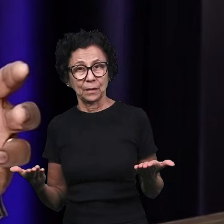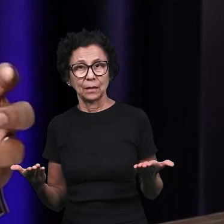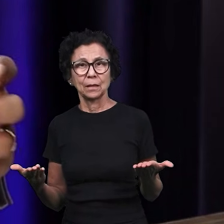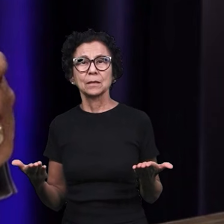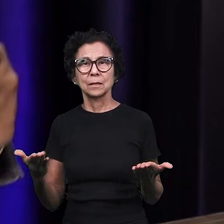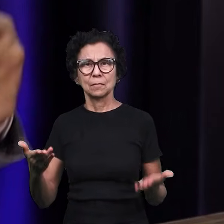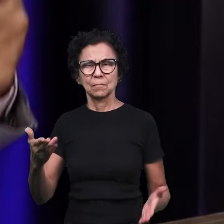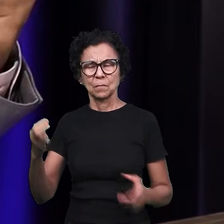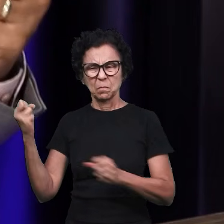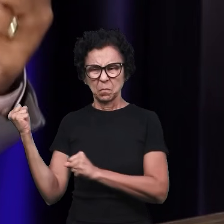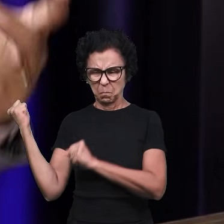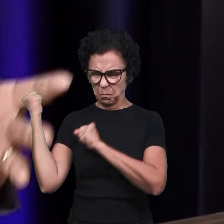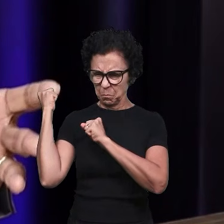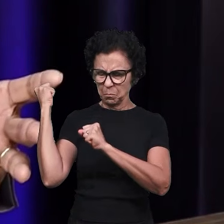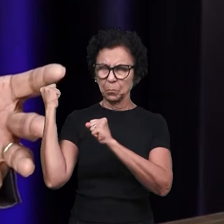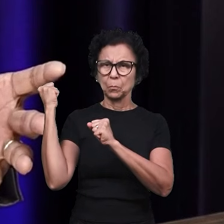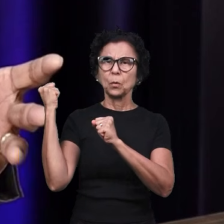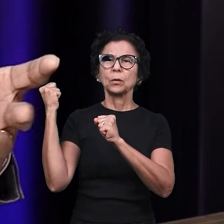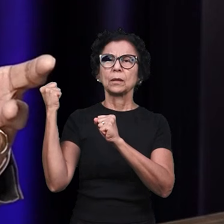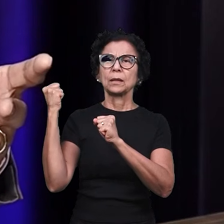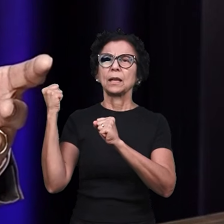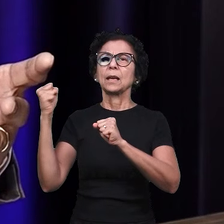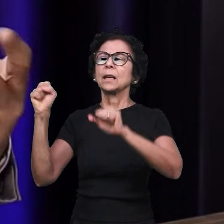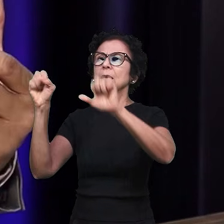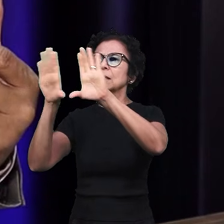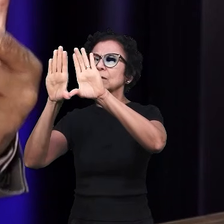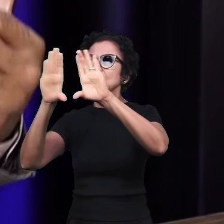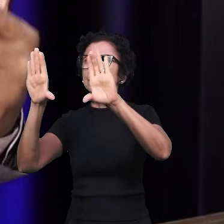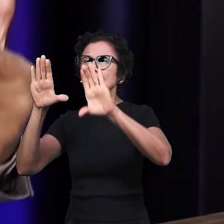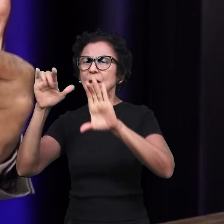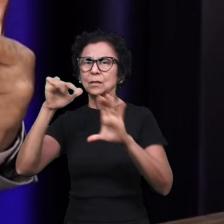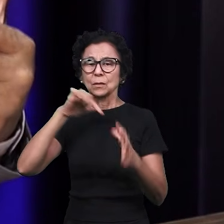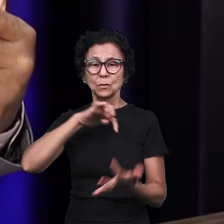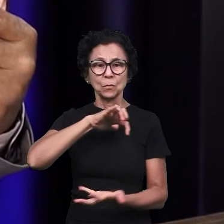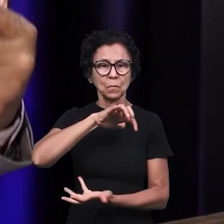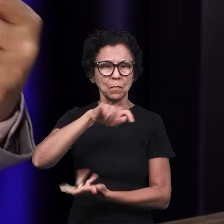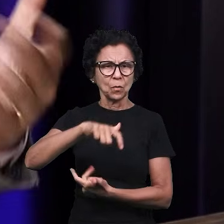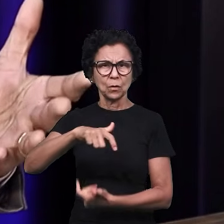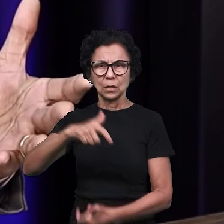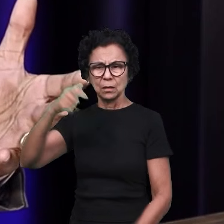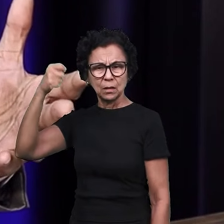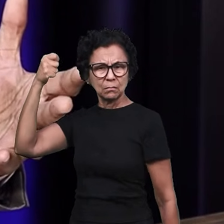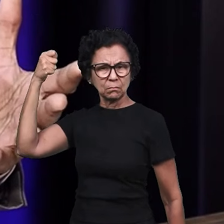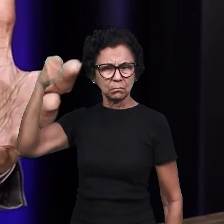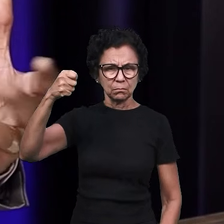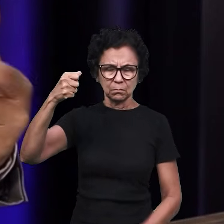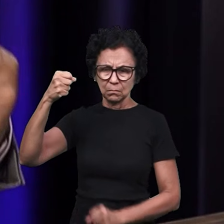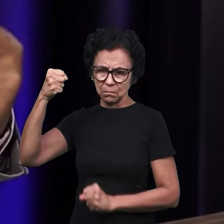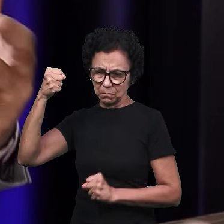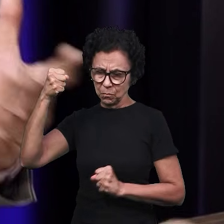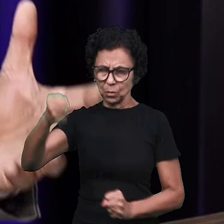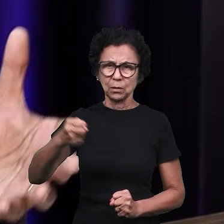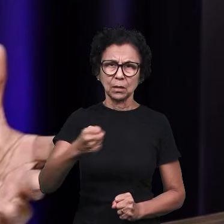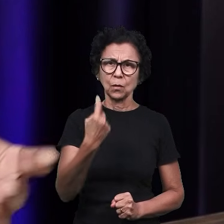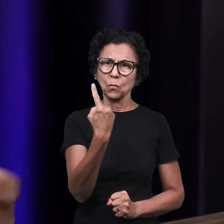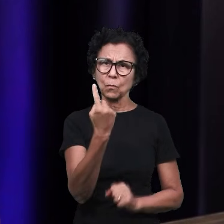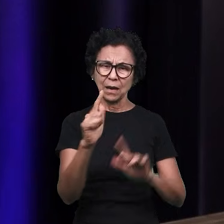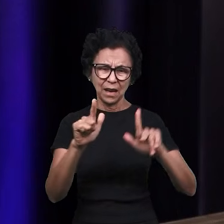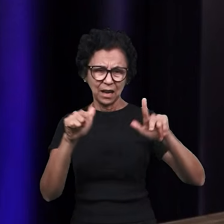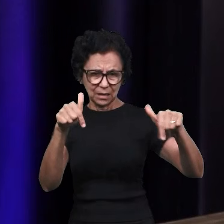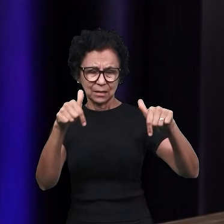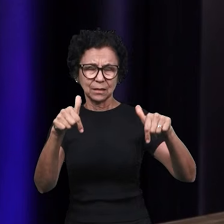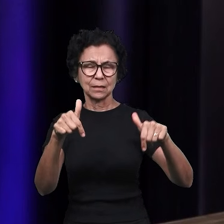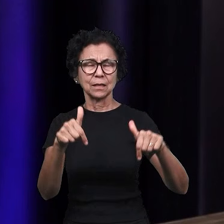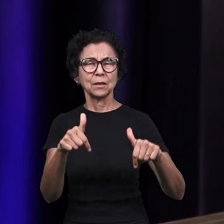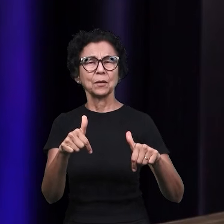embora Jesus tivesse toda a autoridade, a Bíblia diz, nos céus e na terra, né, ele tem todo o poder nas mãos,